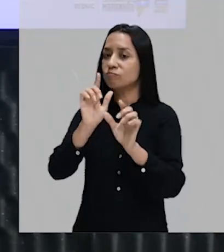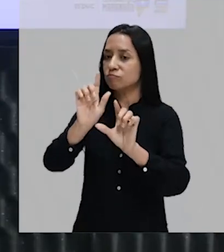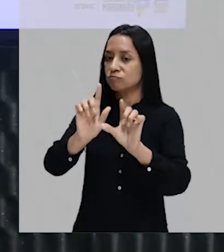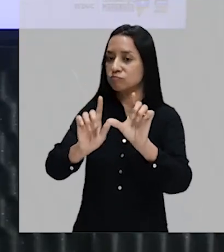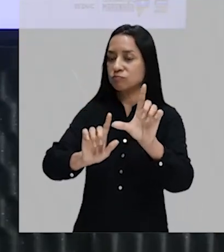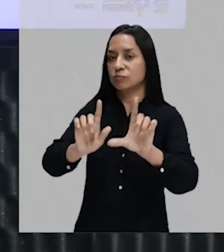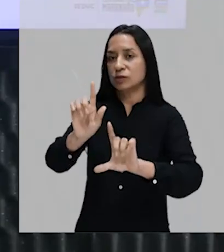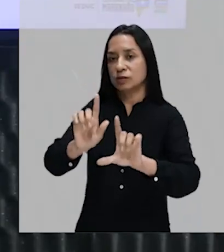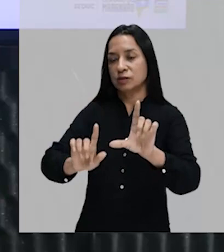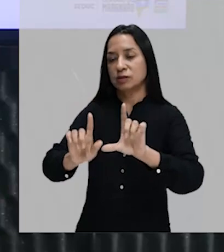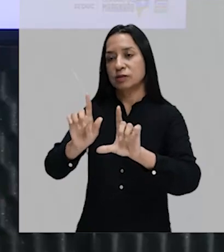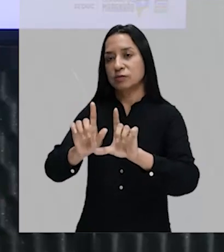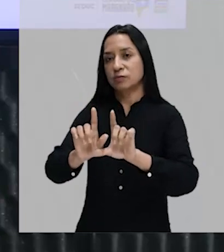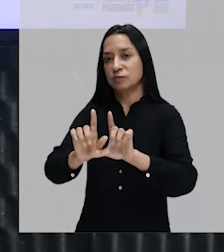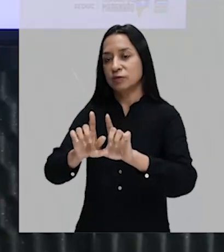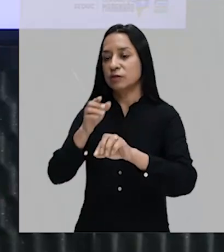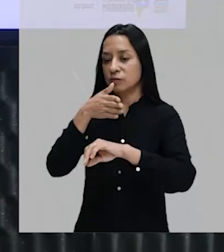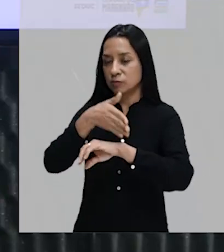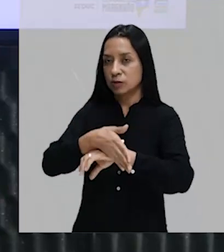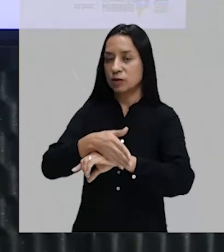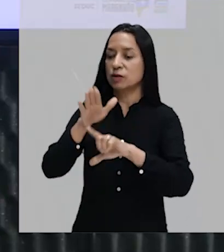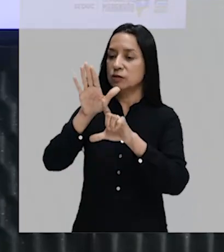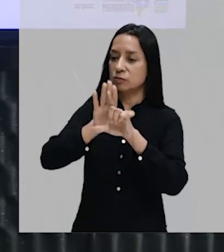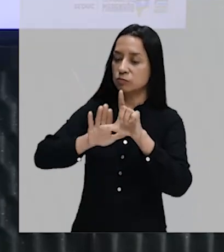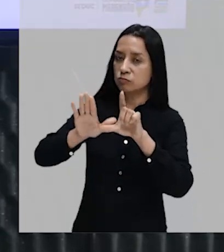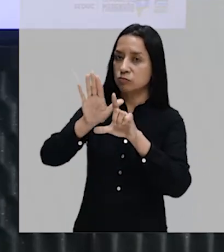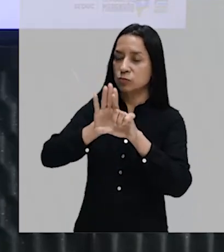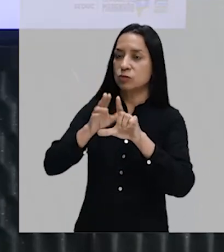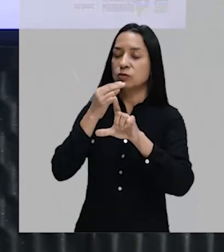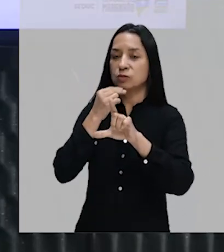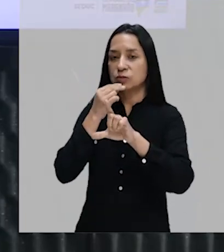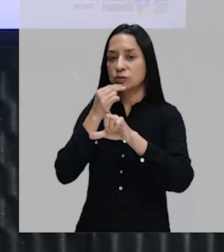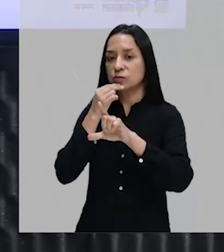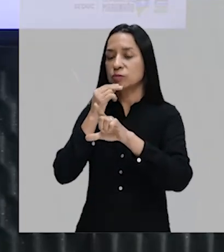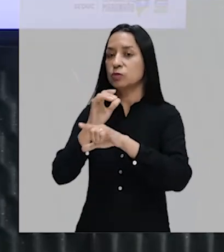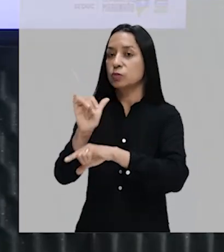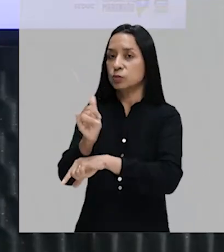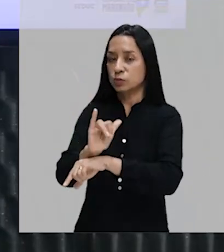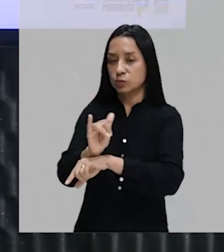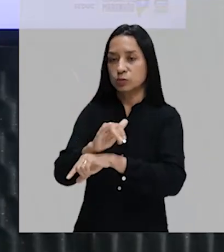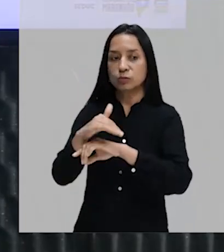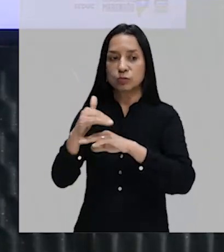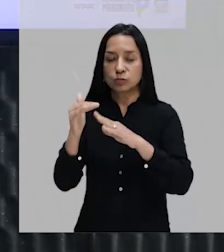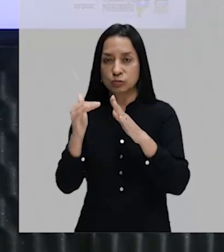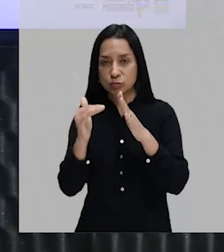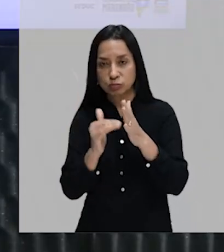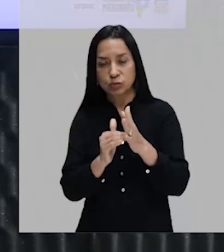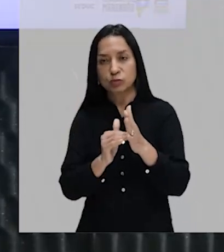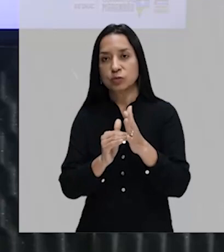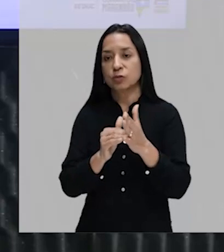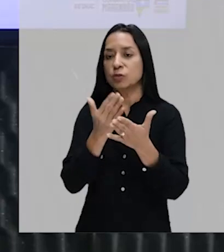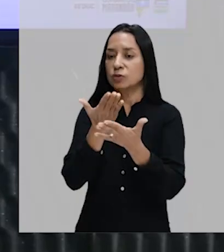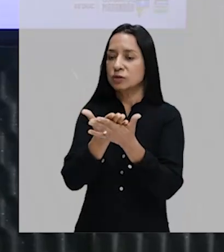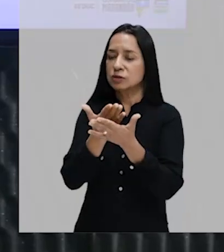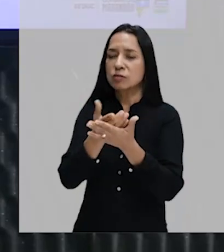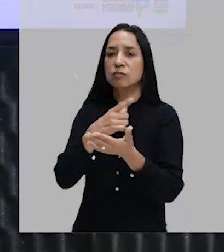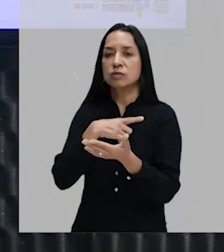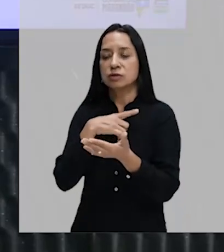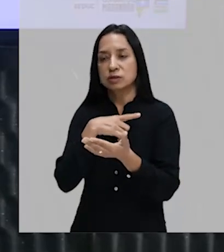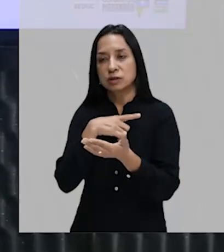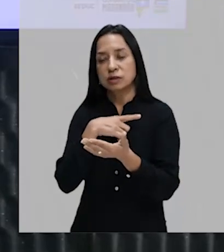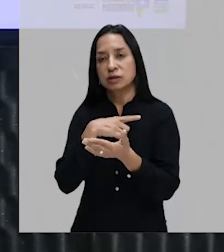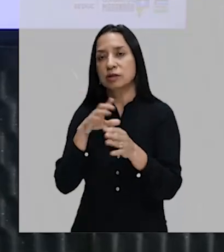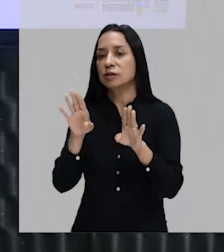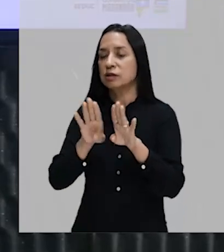na plataforma Gonçalves Dias no YouTube, lá todas essas aulas ficam salvas. Além dessas aulas, vocês também